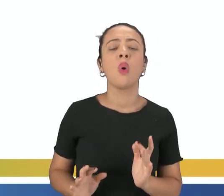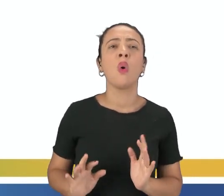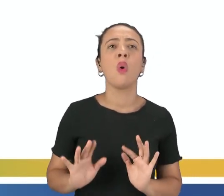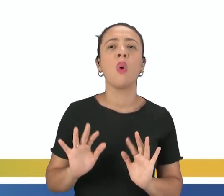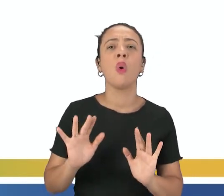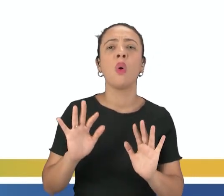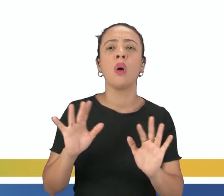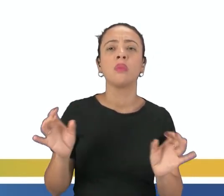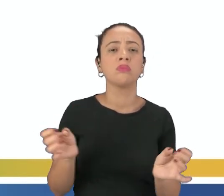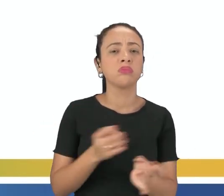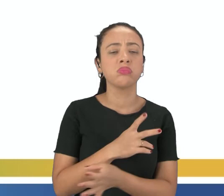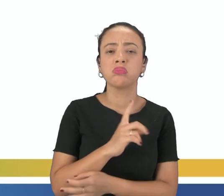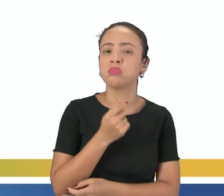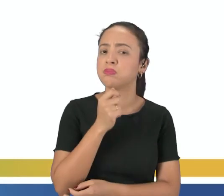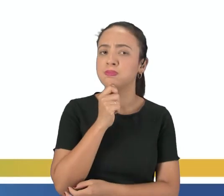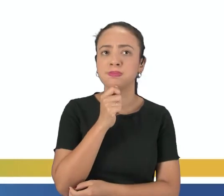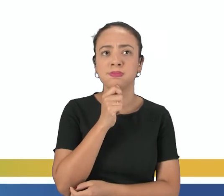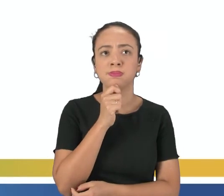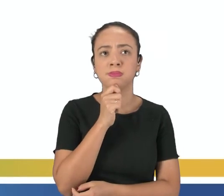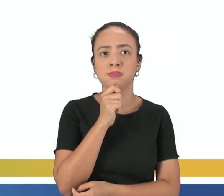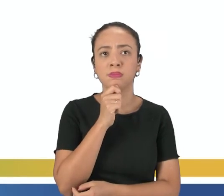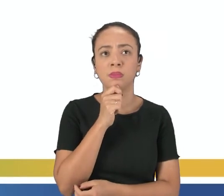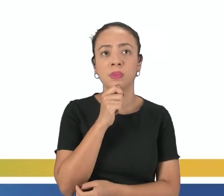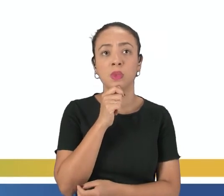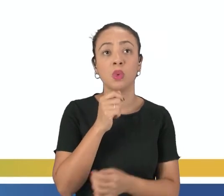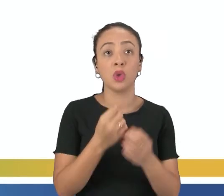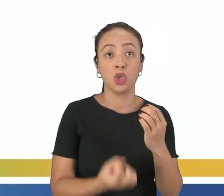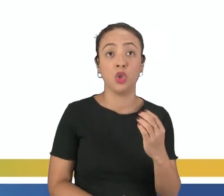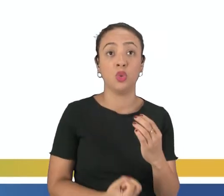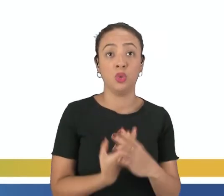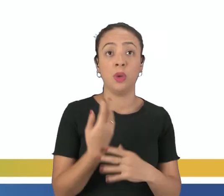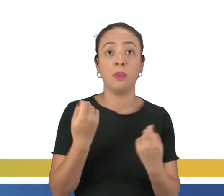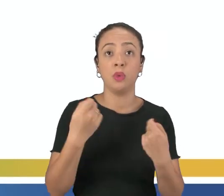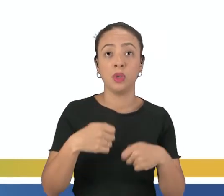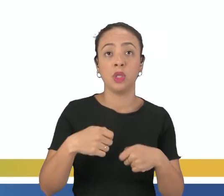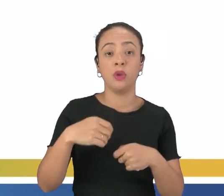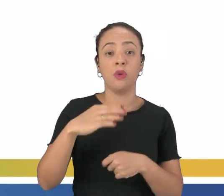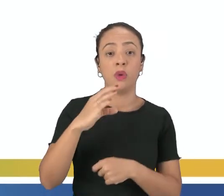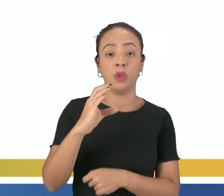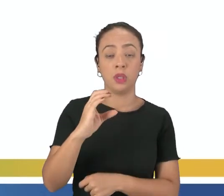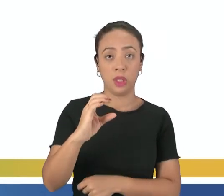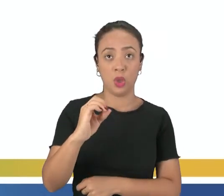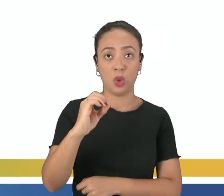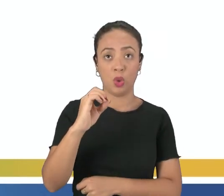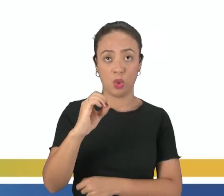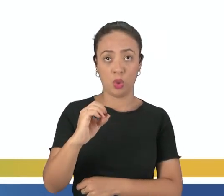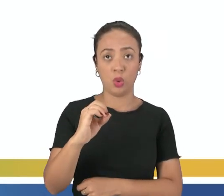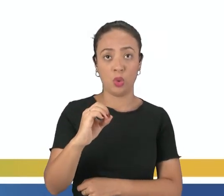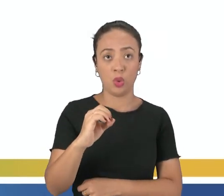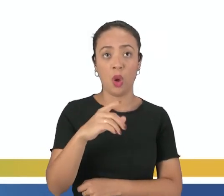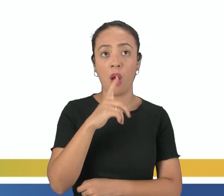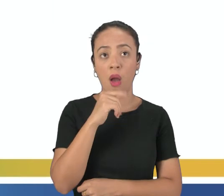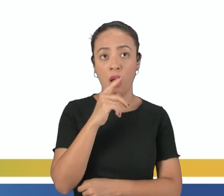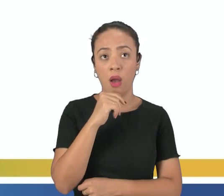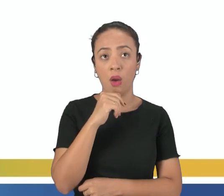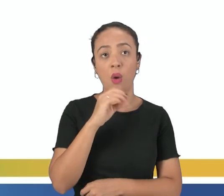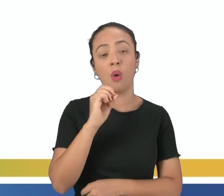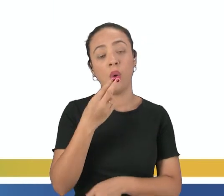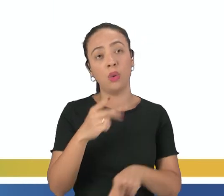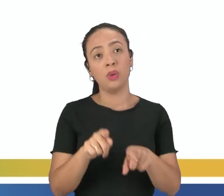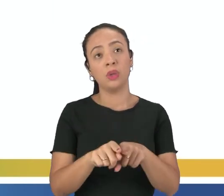E a reação de combustão incompleta? Os produtos formados podem ser monóxido de